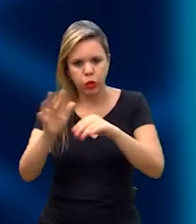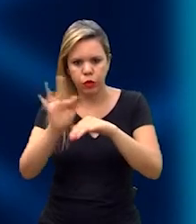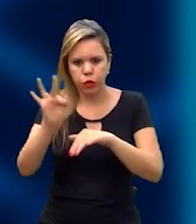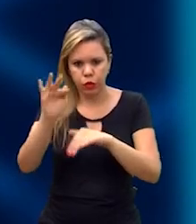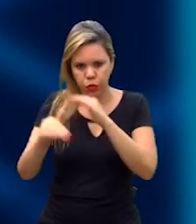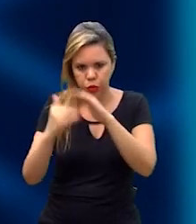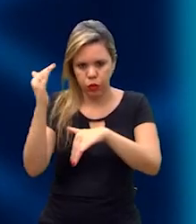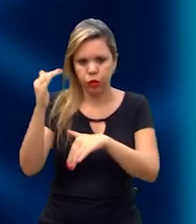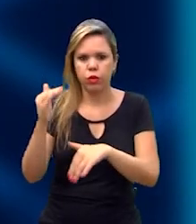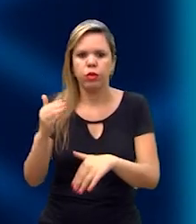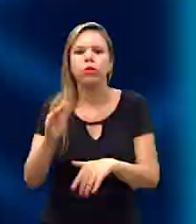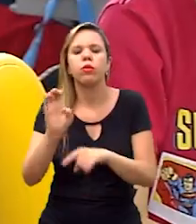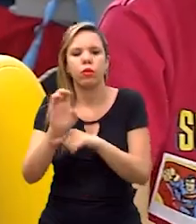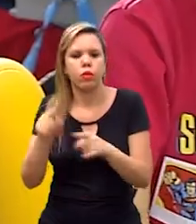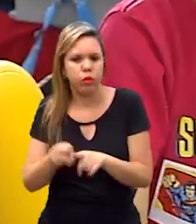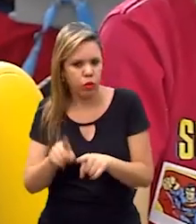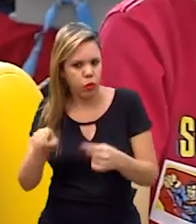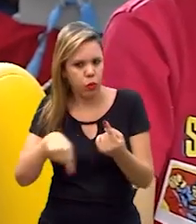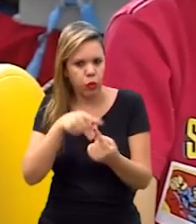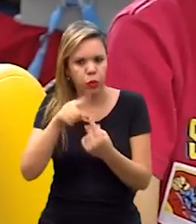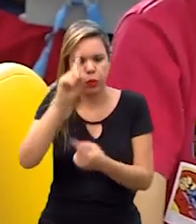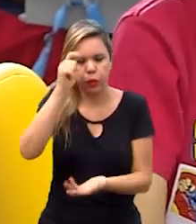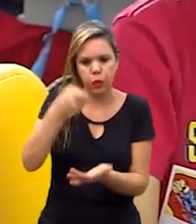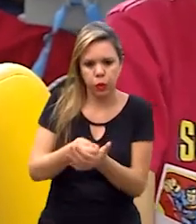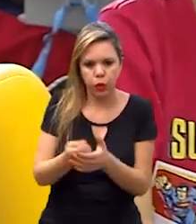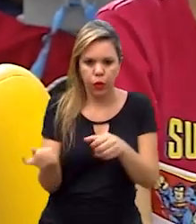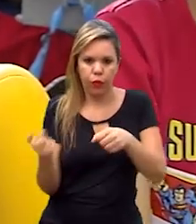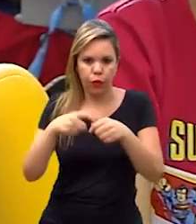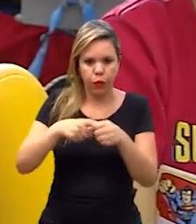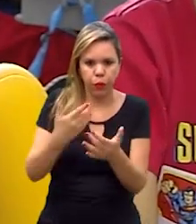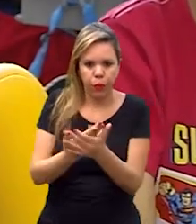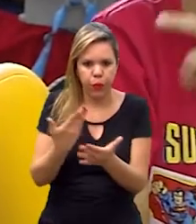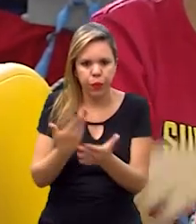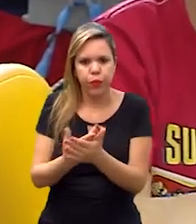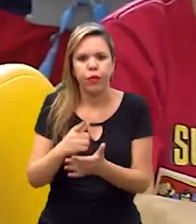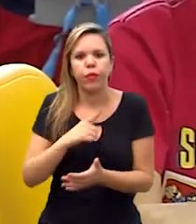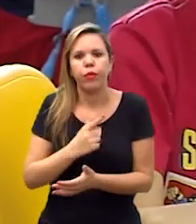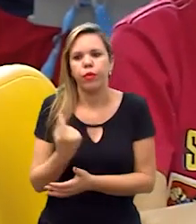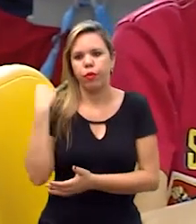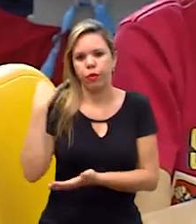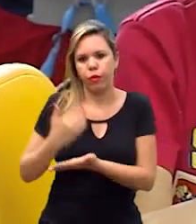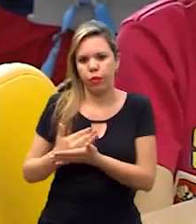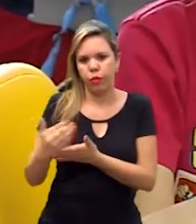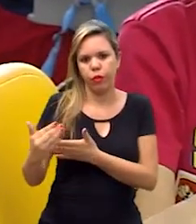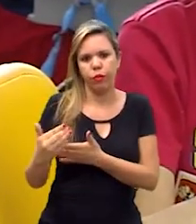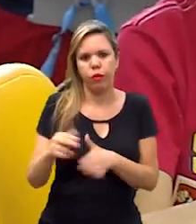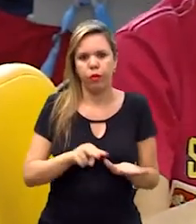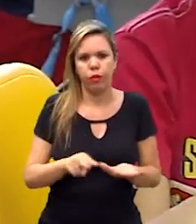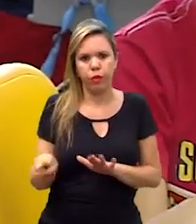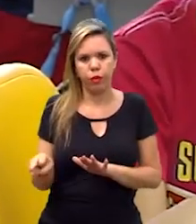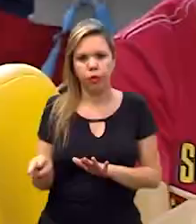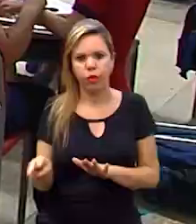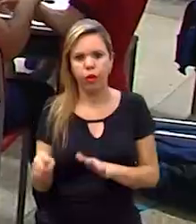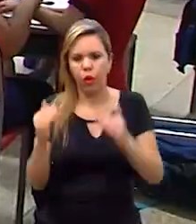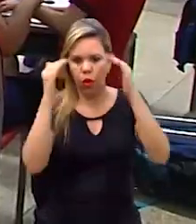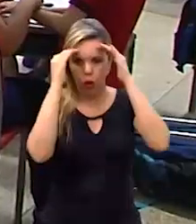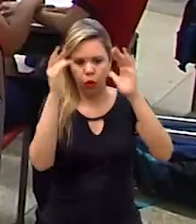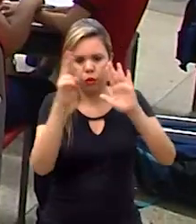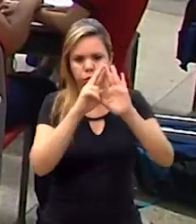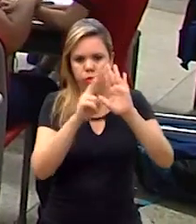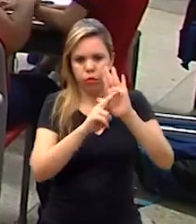Estabelecimentos de Ensino Superior do Estado. O objetivo é garantir que a volta às aulas, que teve início na última